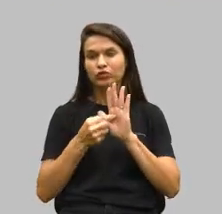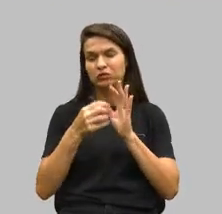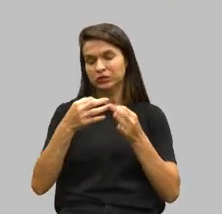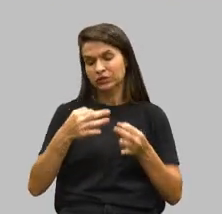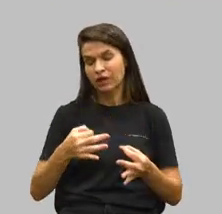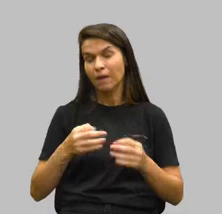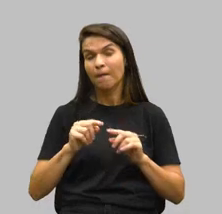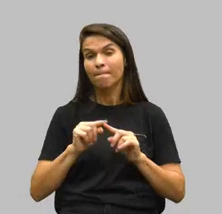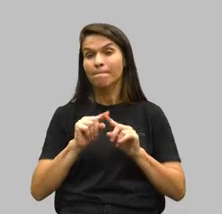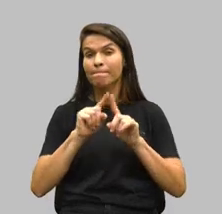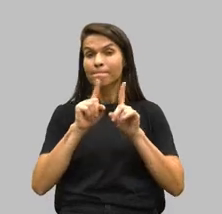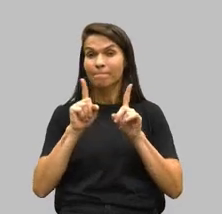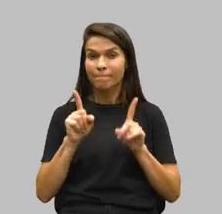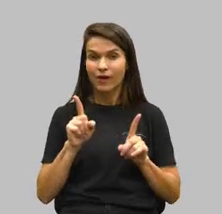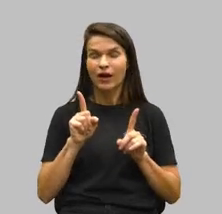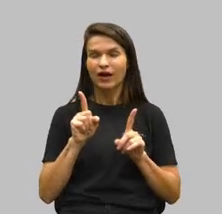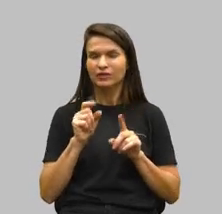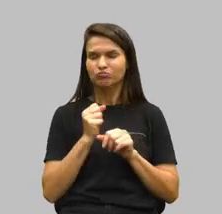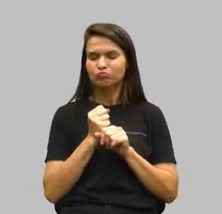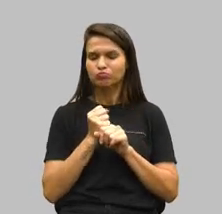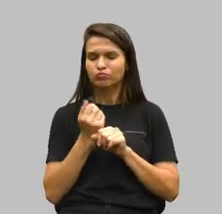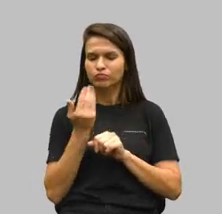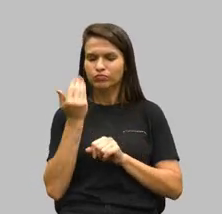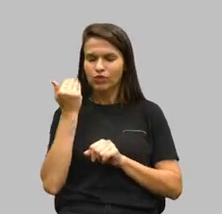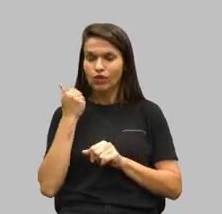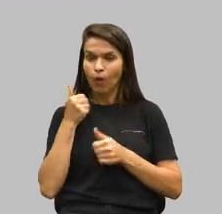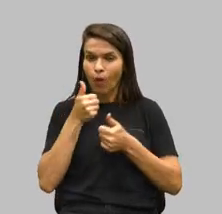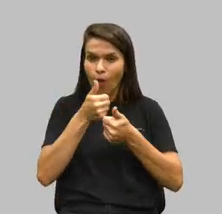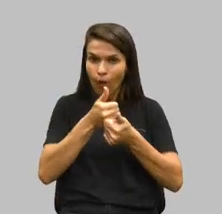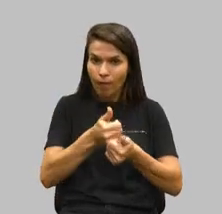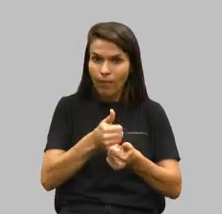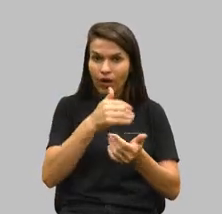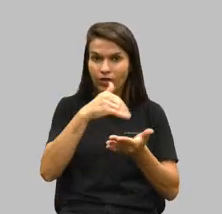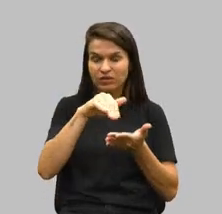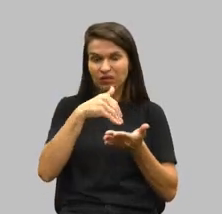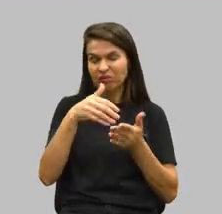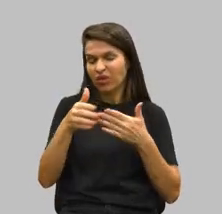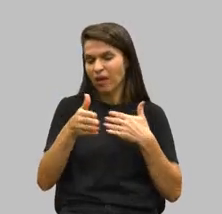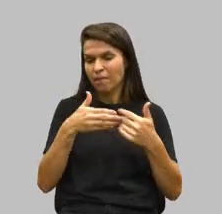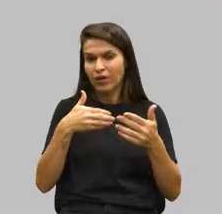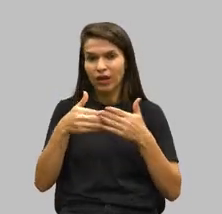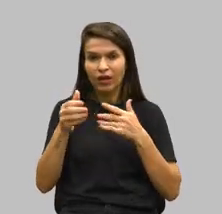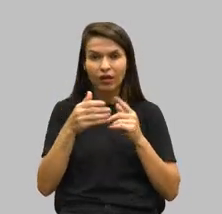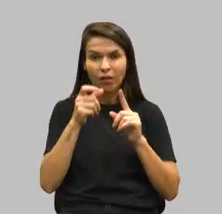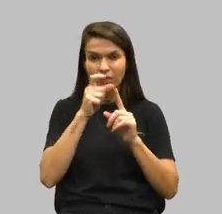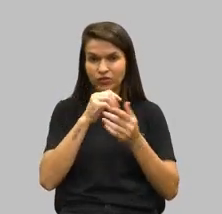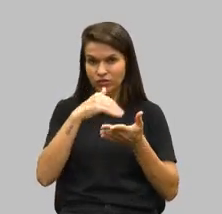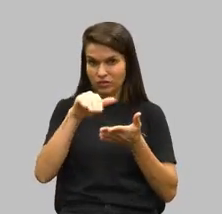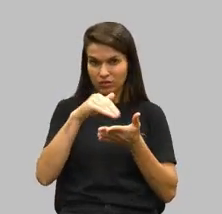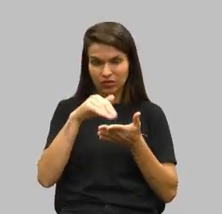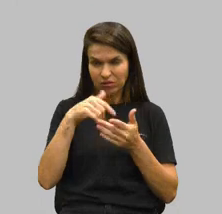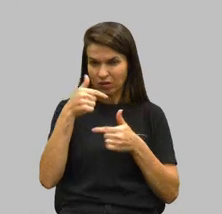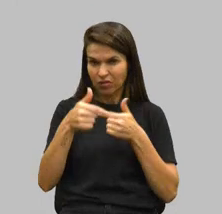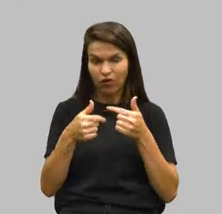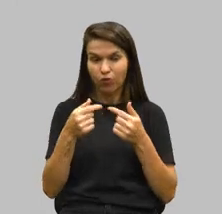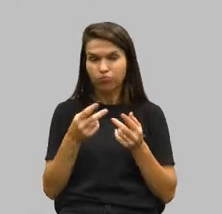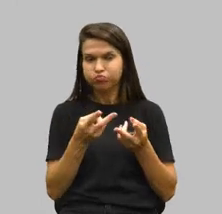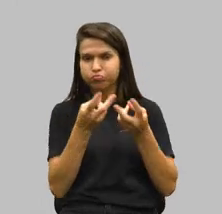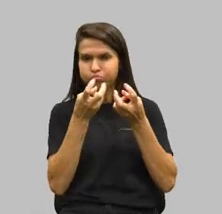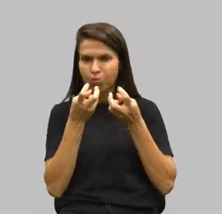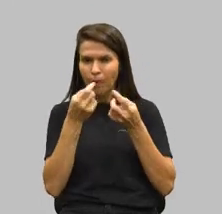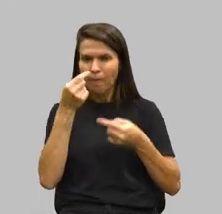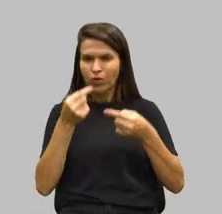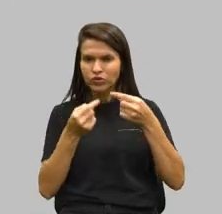mas nesses últimos anos que eu acompanho a secretaria independente da Secretária eu não vejo política de inclusão